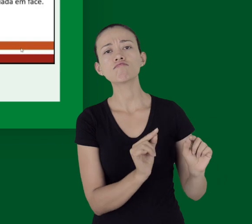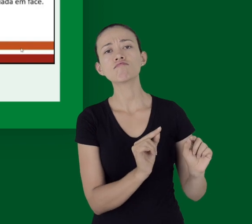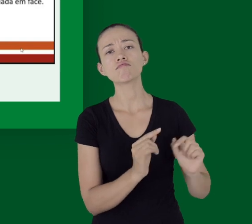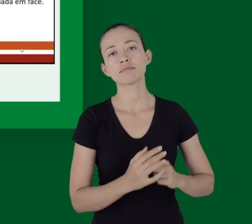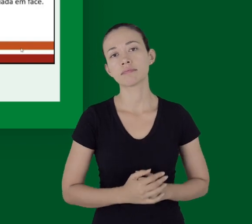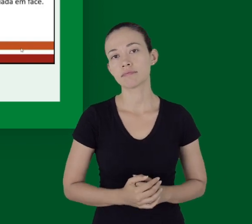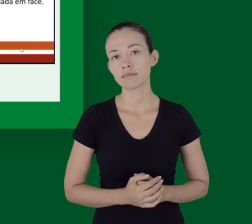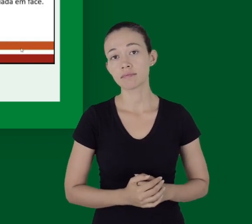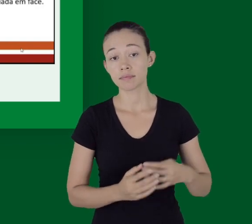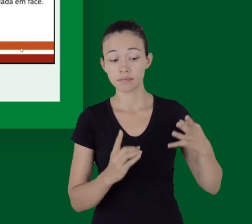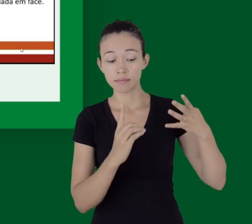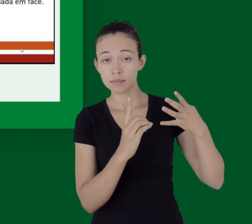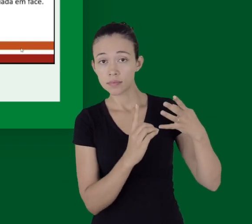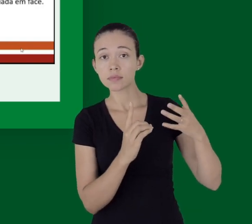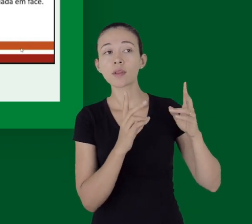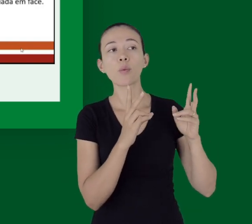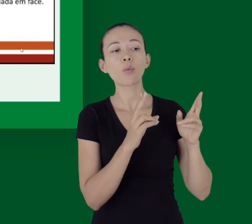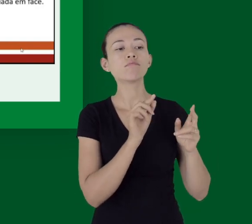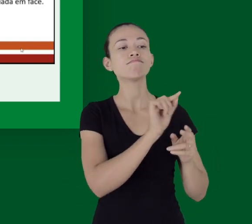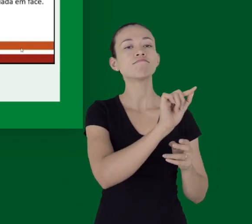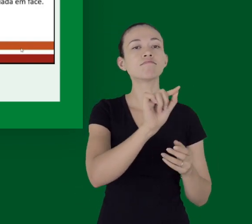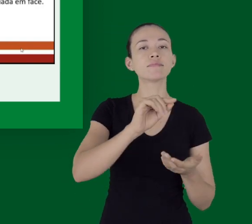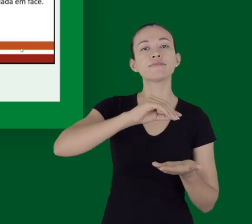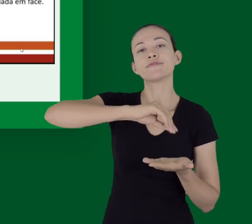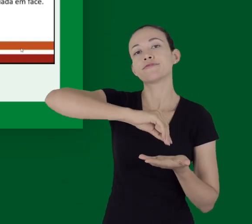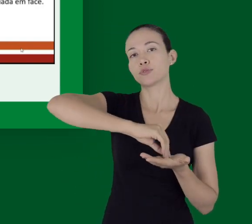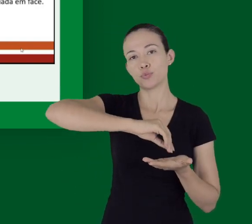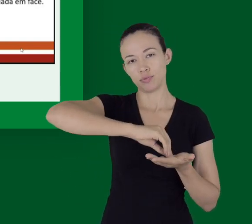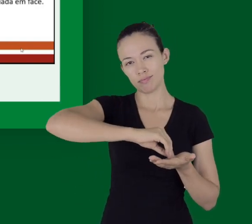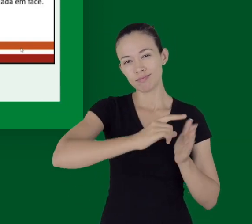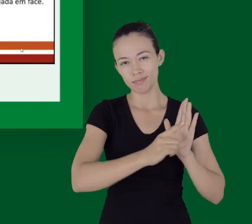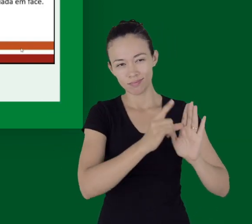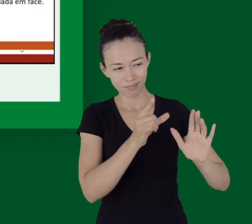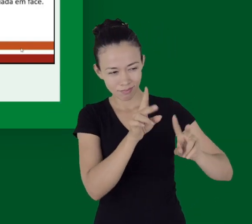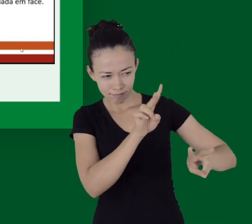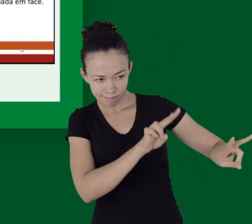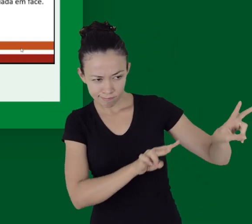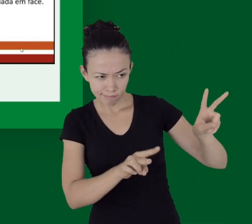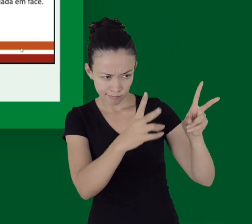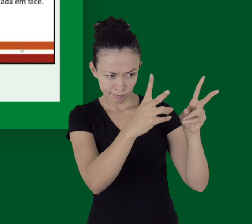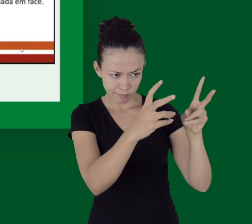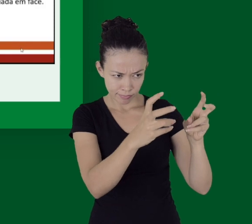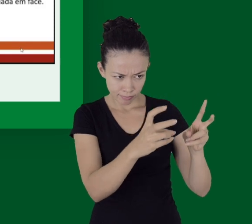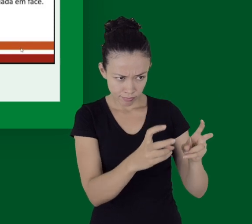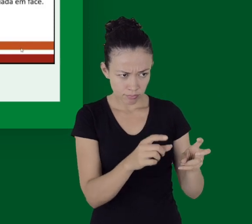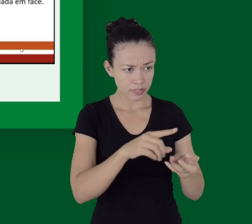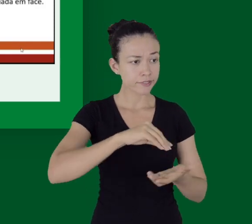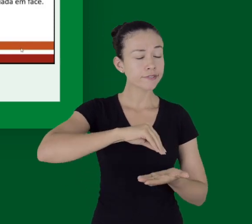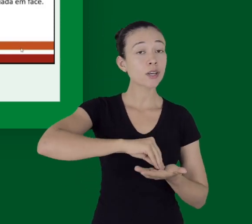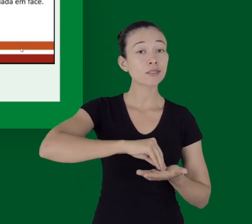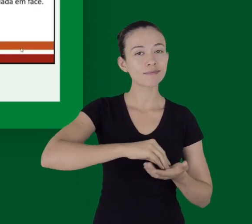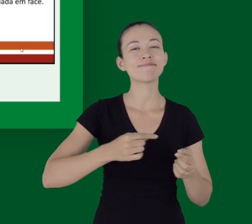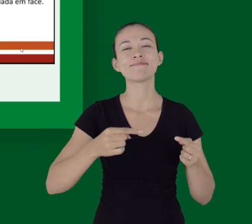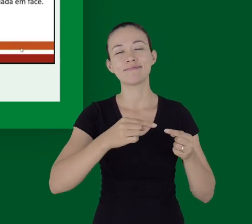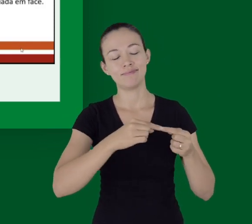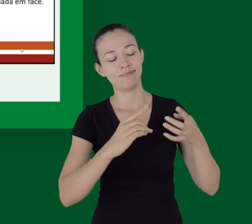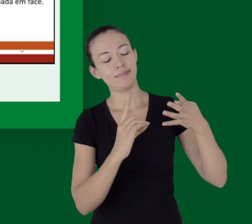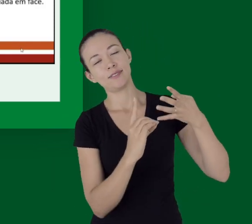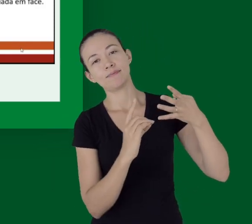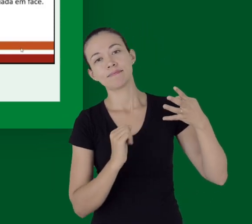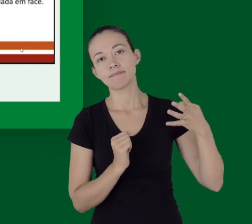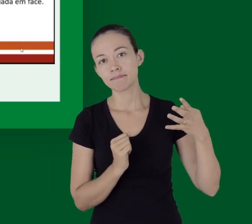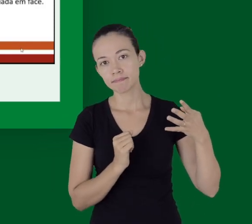o D para o que ficou faltando no exame, nos sinais que a gente ainda não viu, que